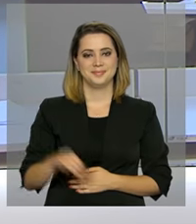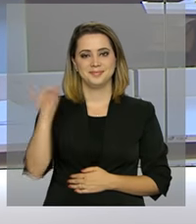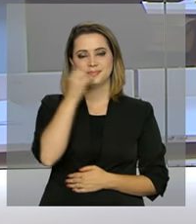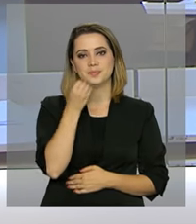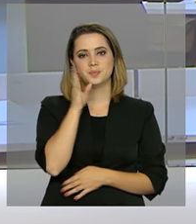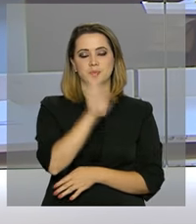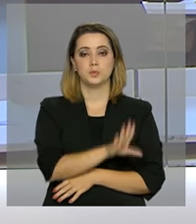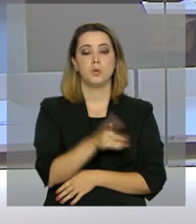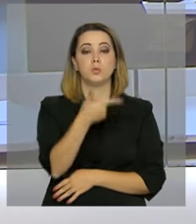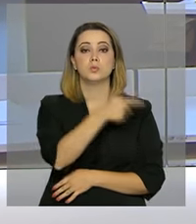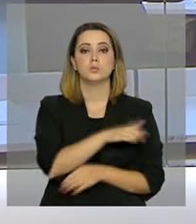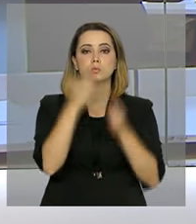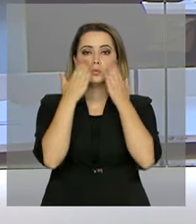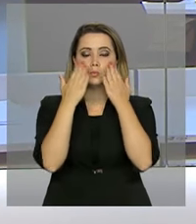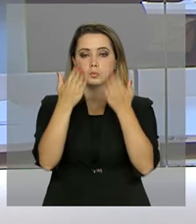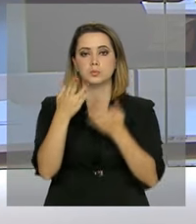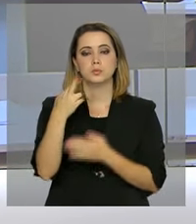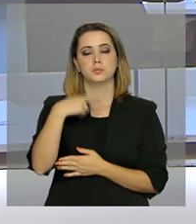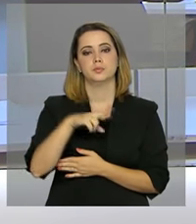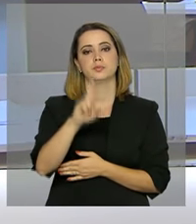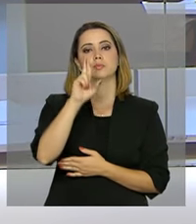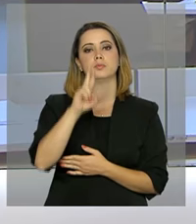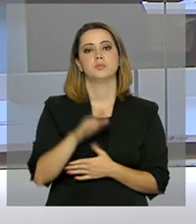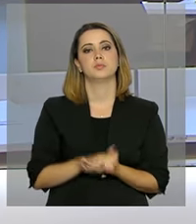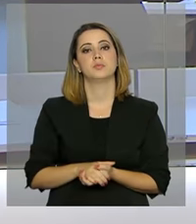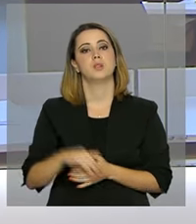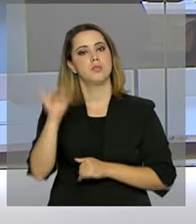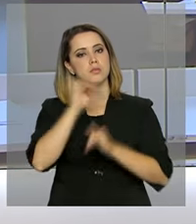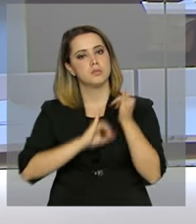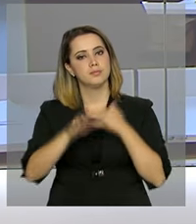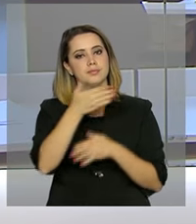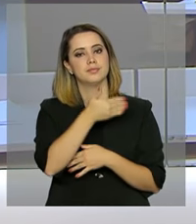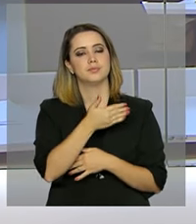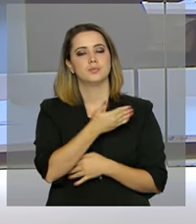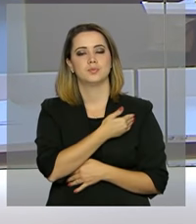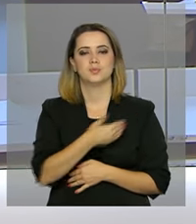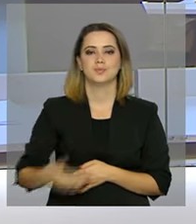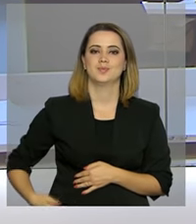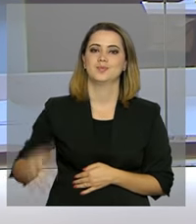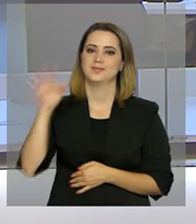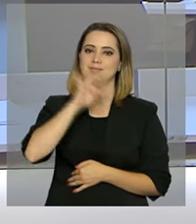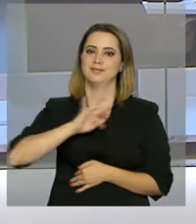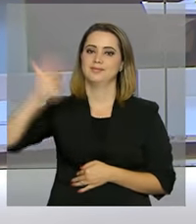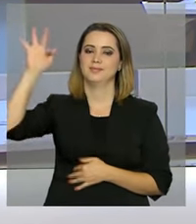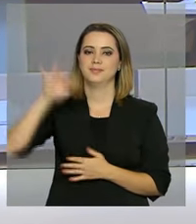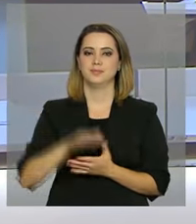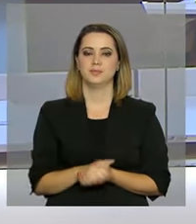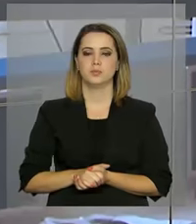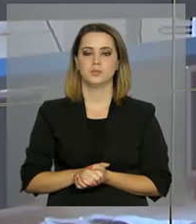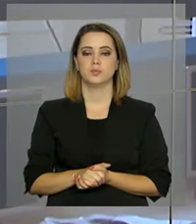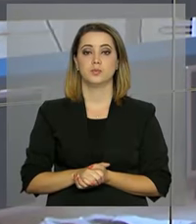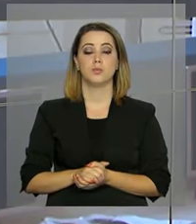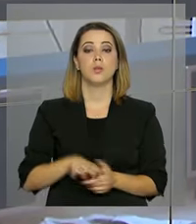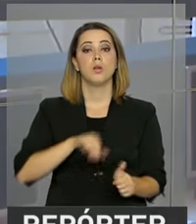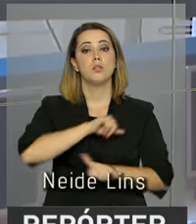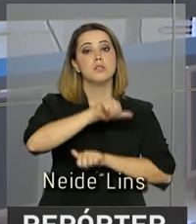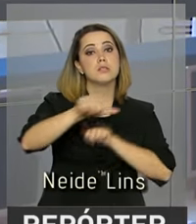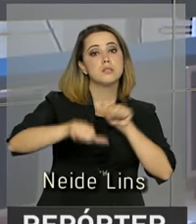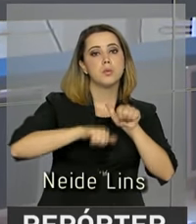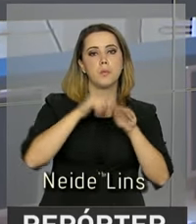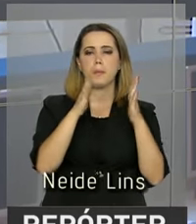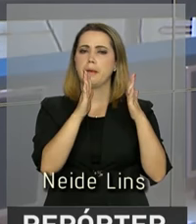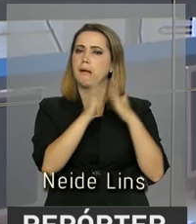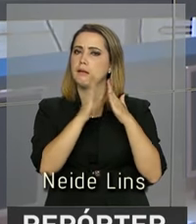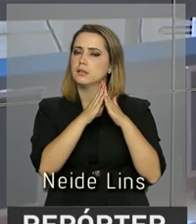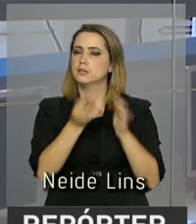Olá, boa tarde. Estamos de volta com mais uma edição do Repórter NBR e as principais notícias do governo federal. Mudanças